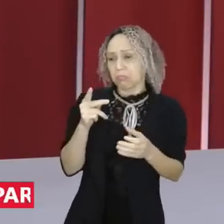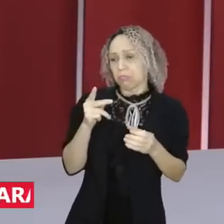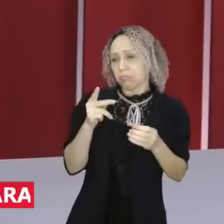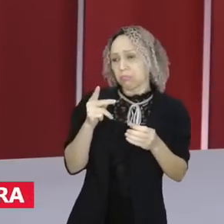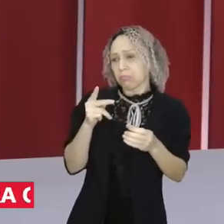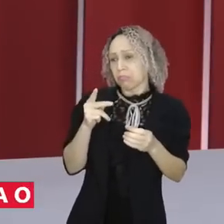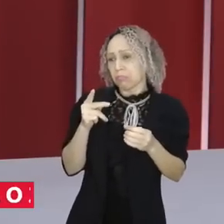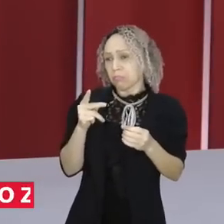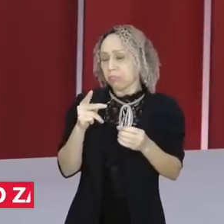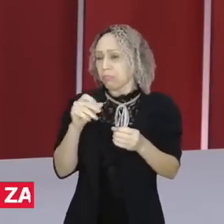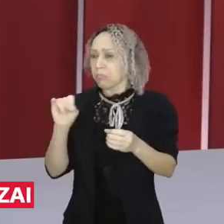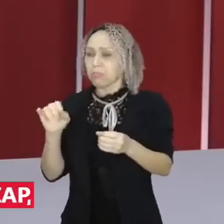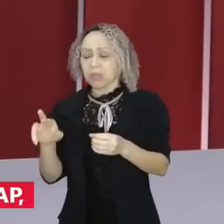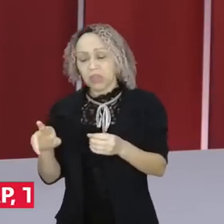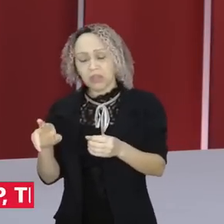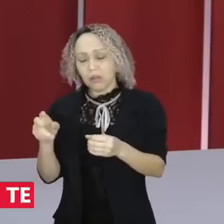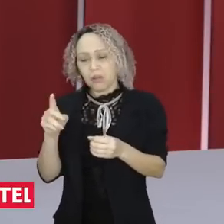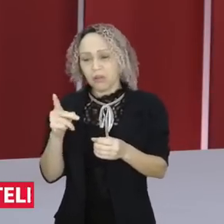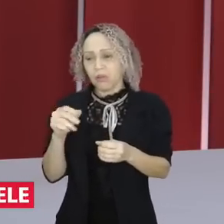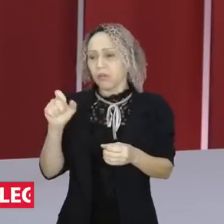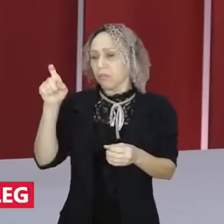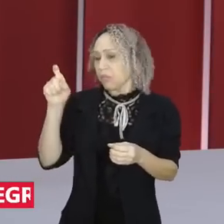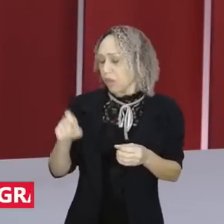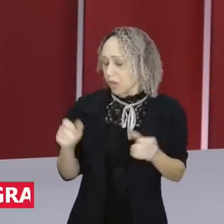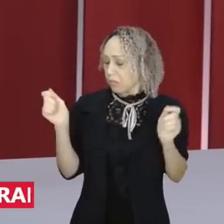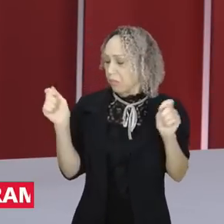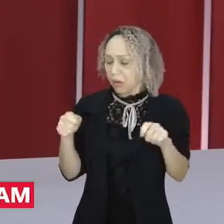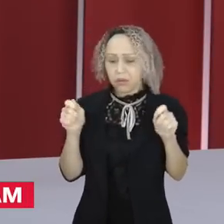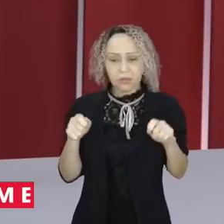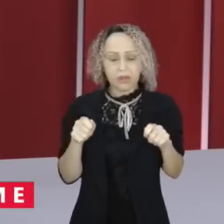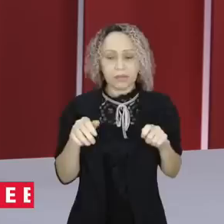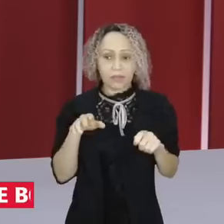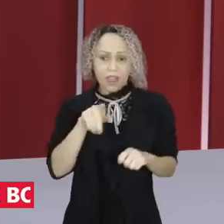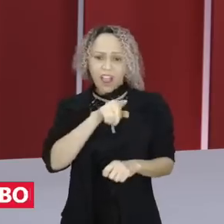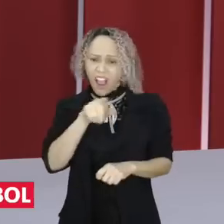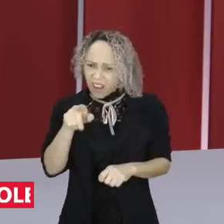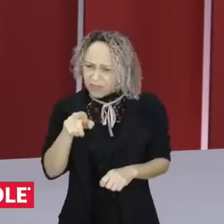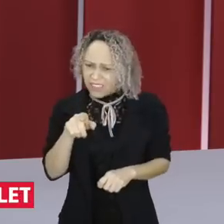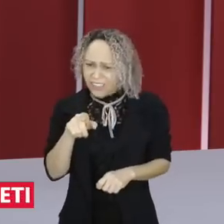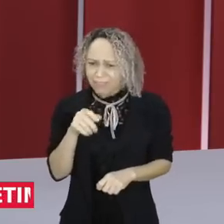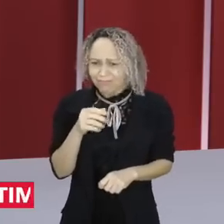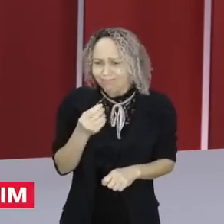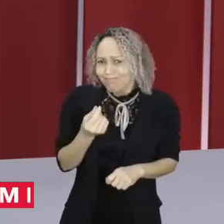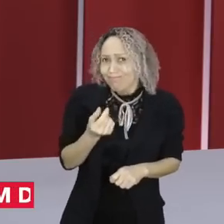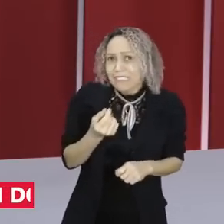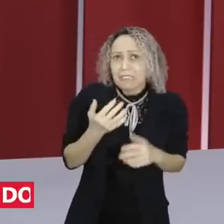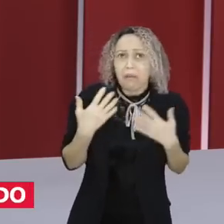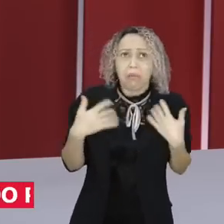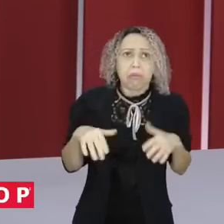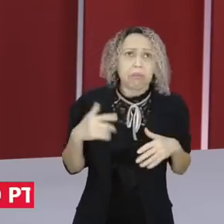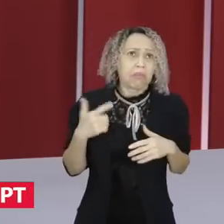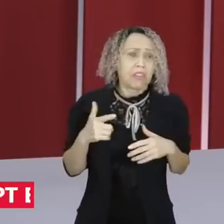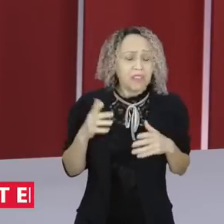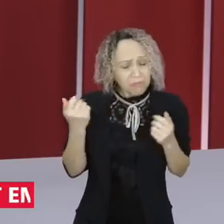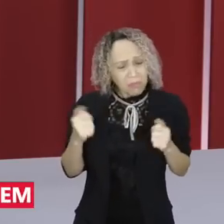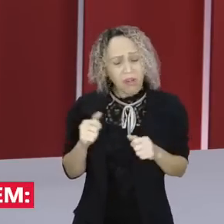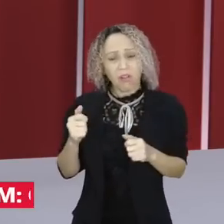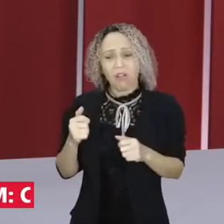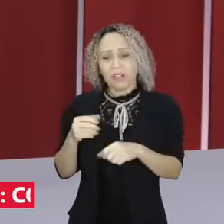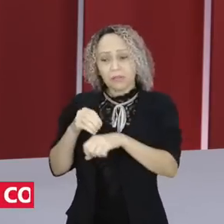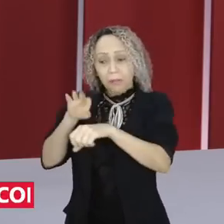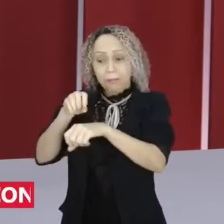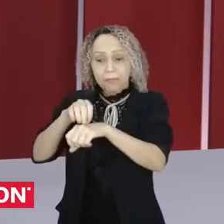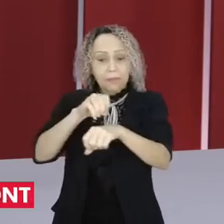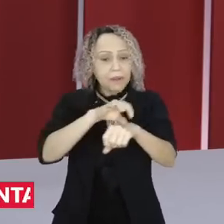pode compartilhar o link de doação com os seus contatos. Isso também é uma grande colaboração, uma grande contribuição